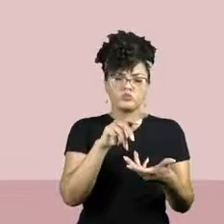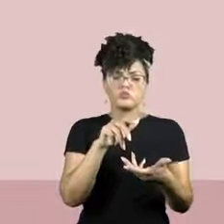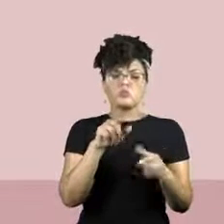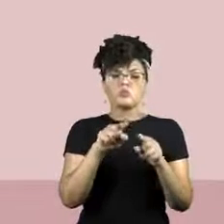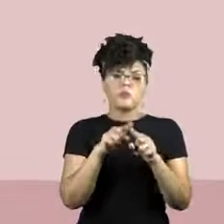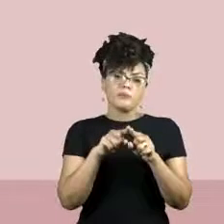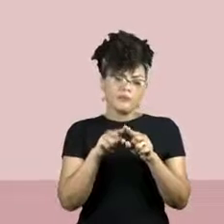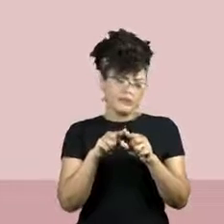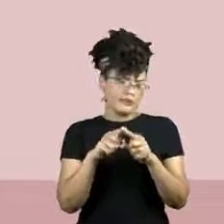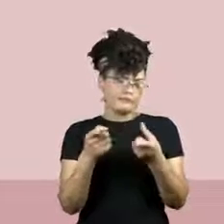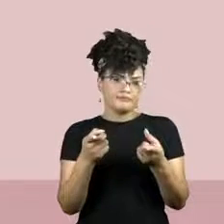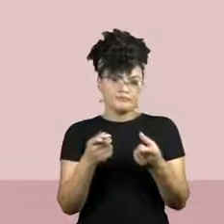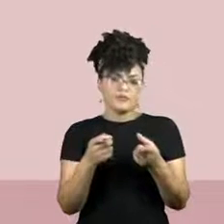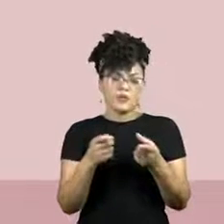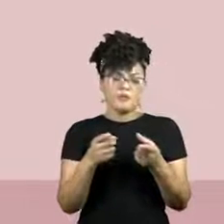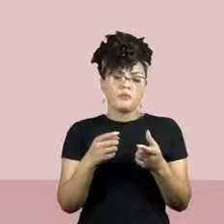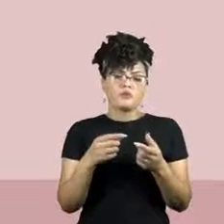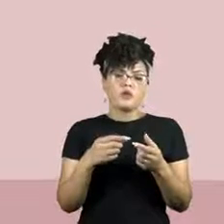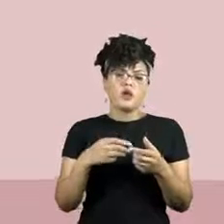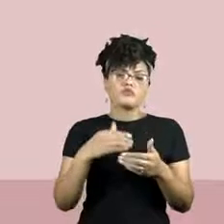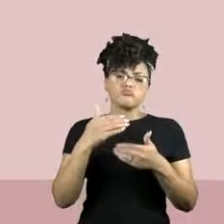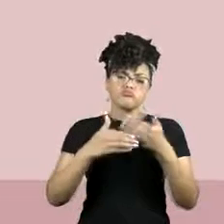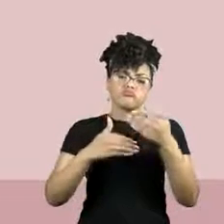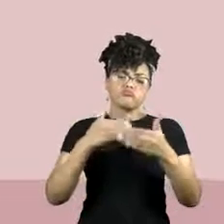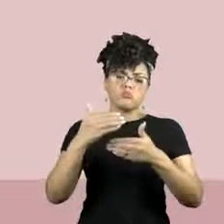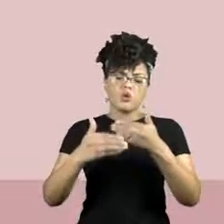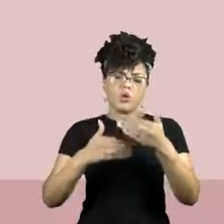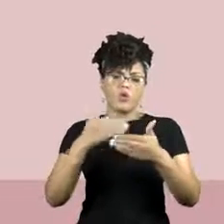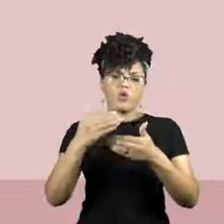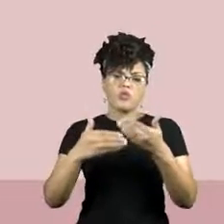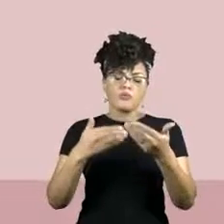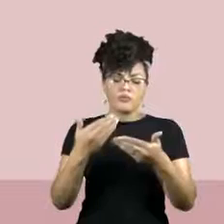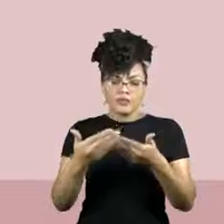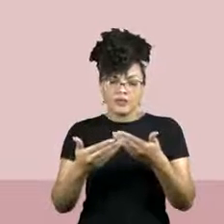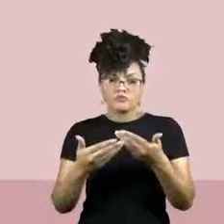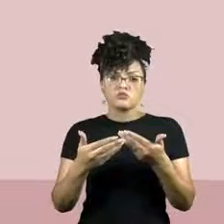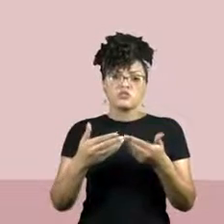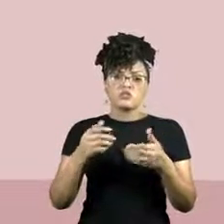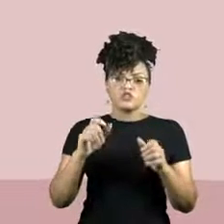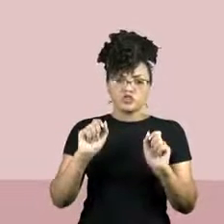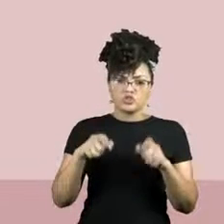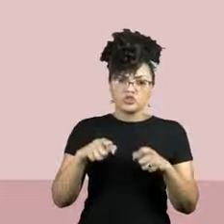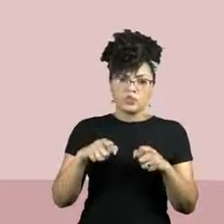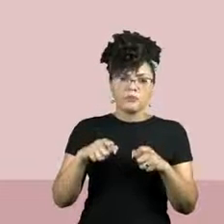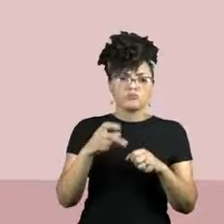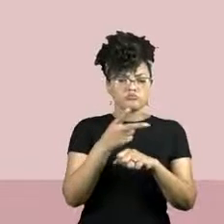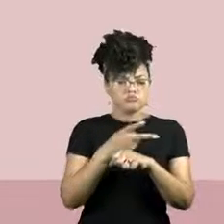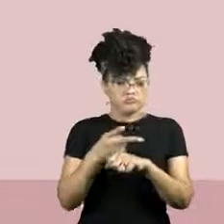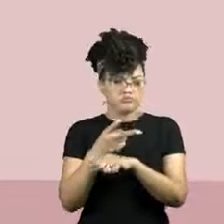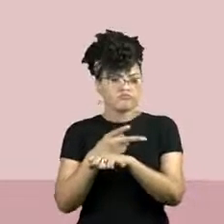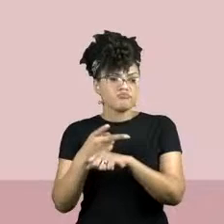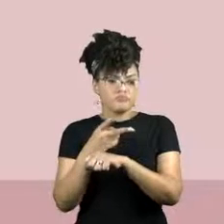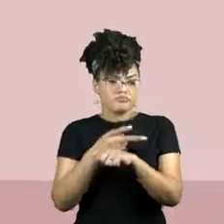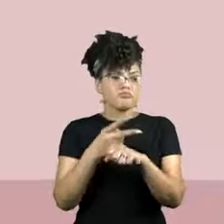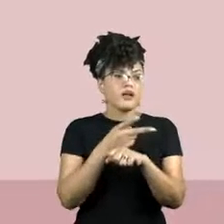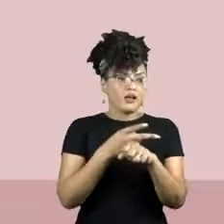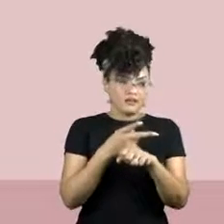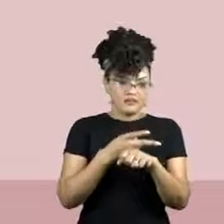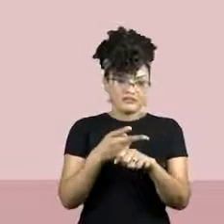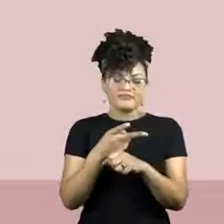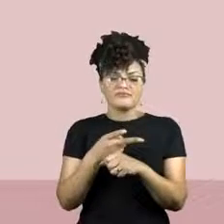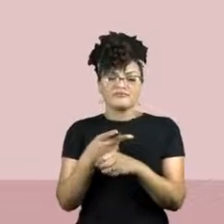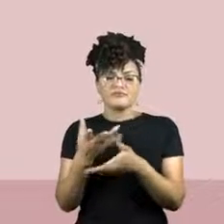também pelas rotinas, né? Pelo fato de ser já muito verificado a questão dos taludes. Tá? Como é que a